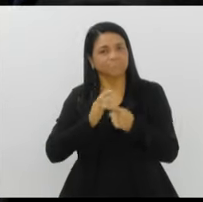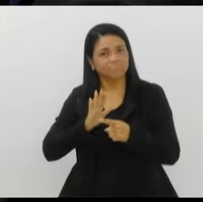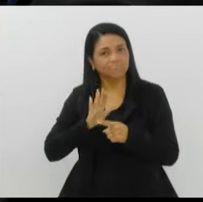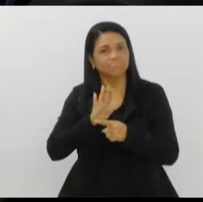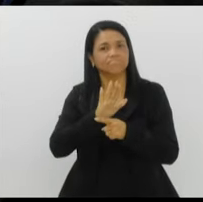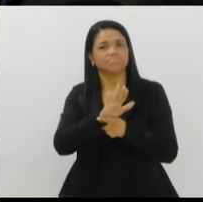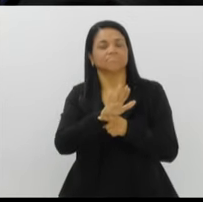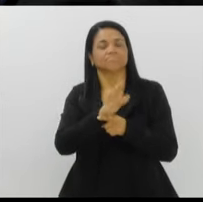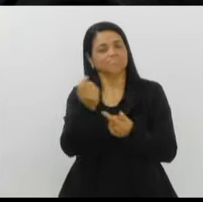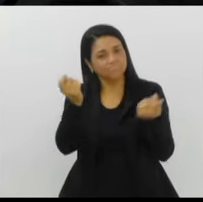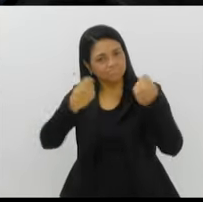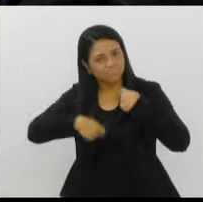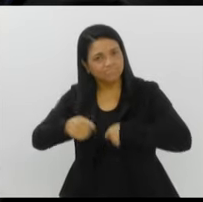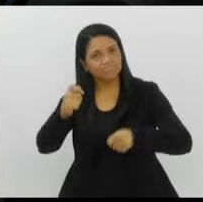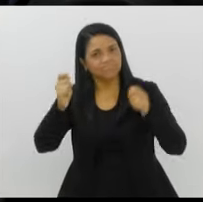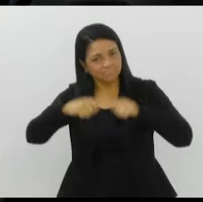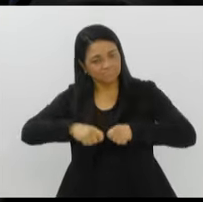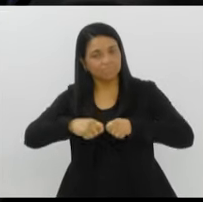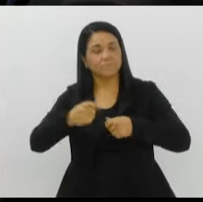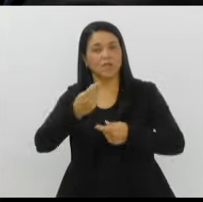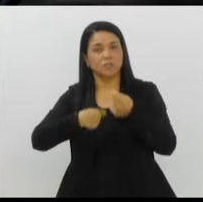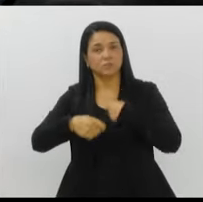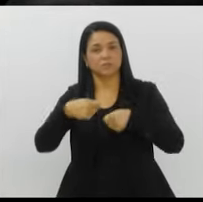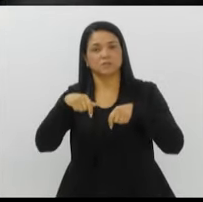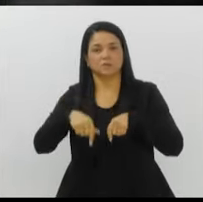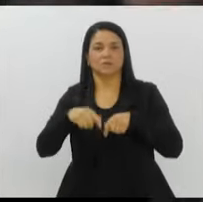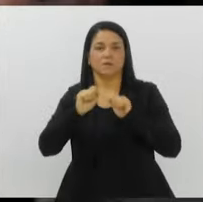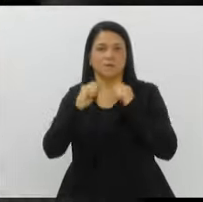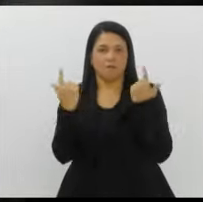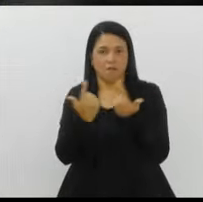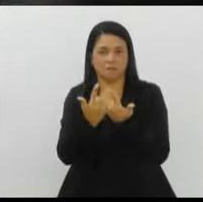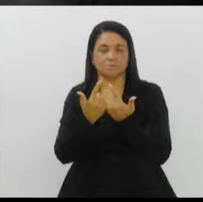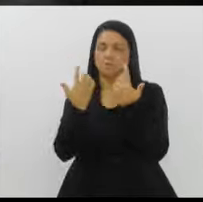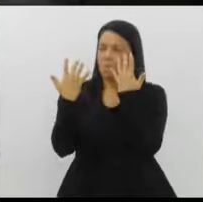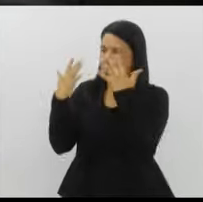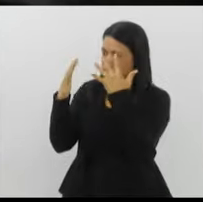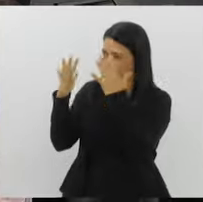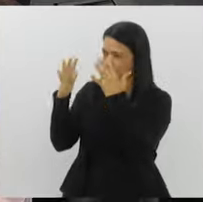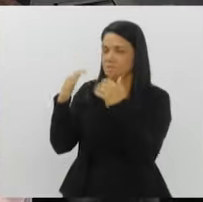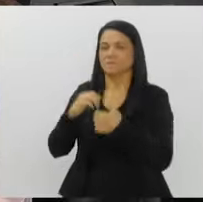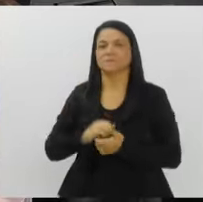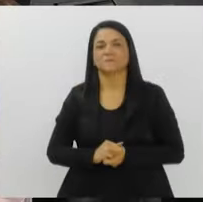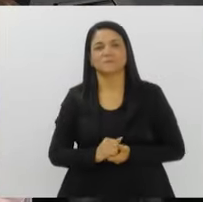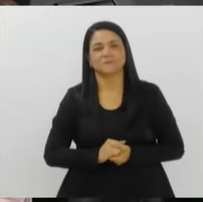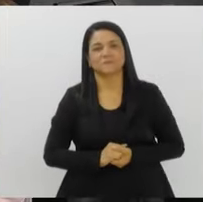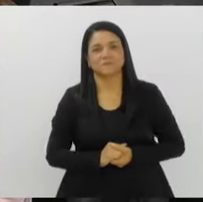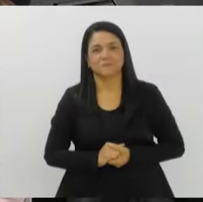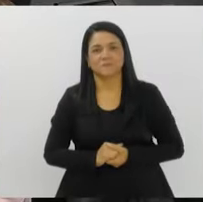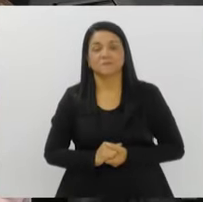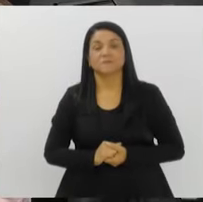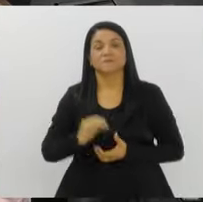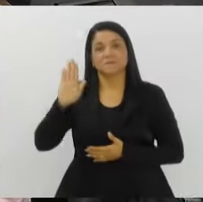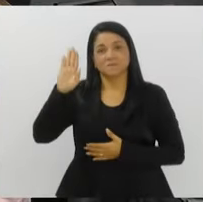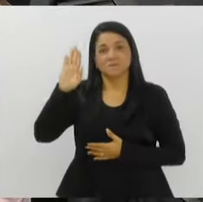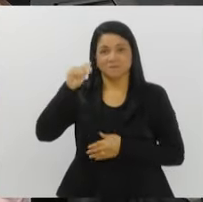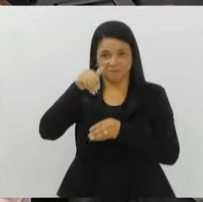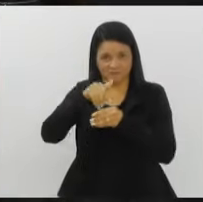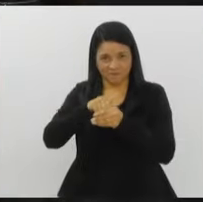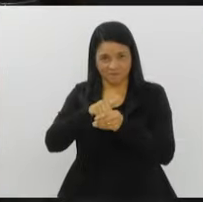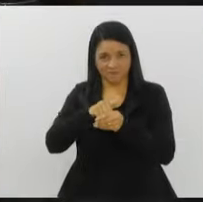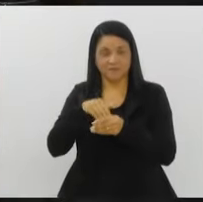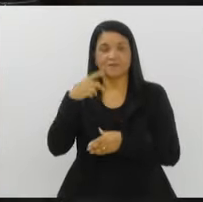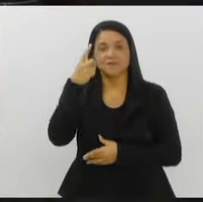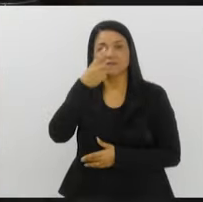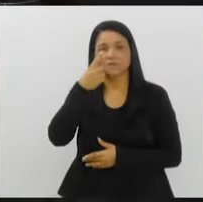de contribuir para a administração dessa casa. Então, fica aqui meus parabéns ao deputado. Declaração de voto.